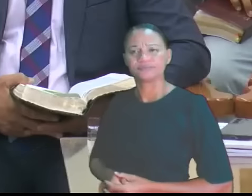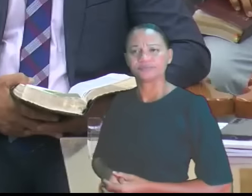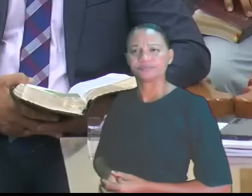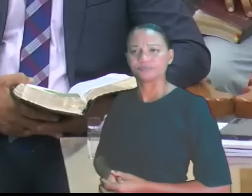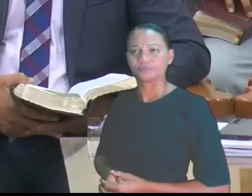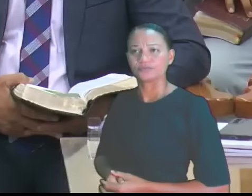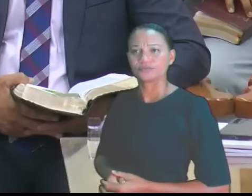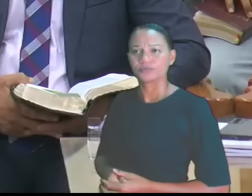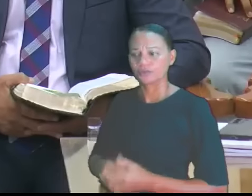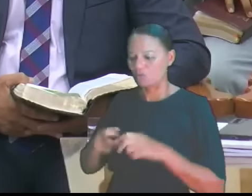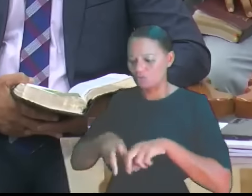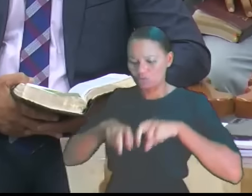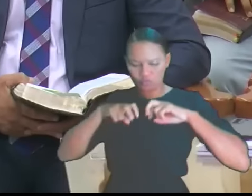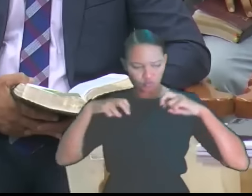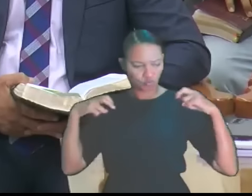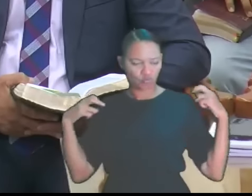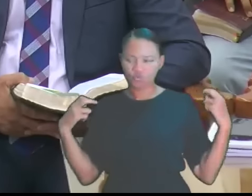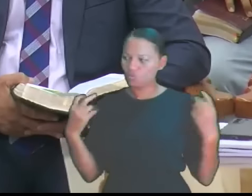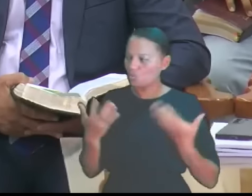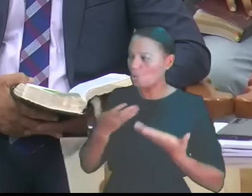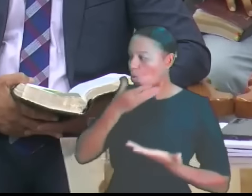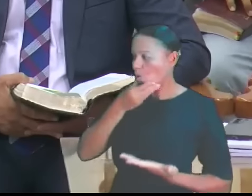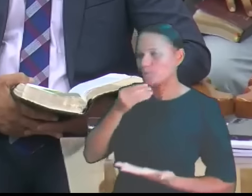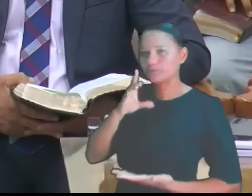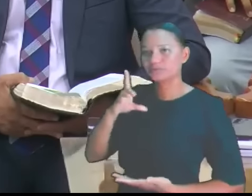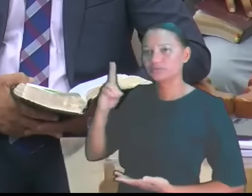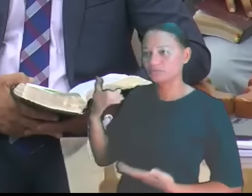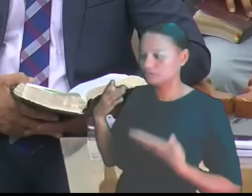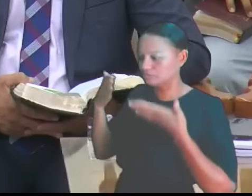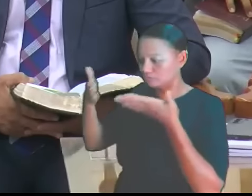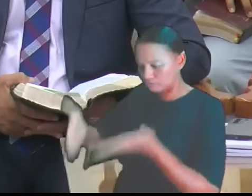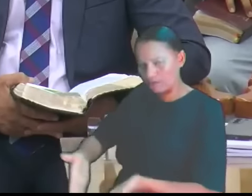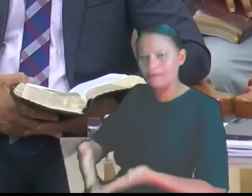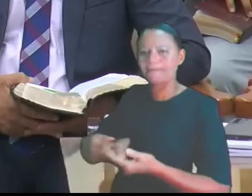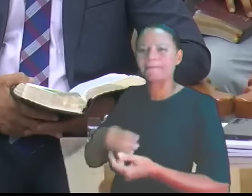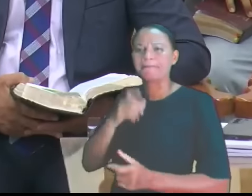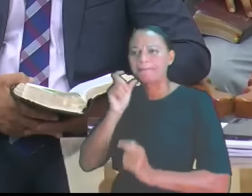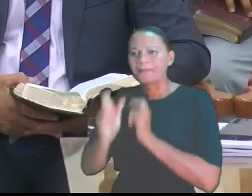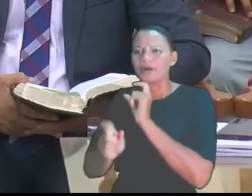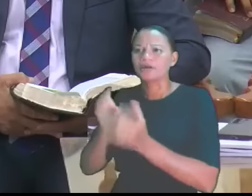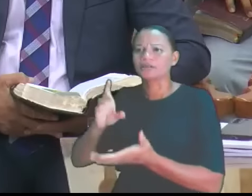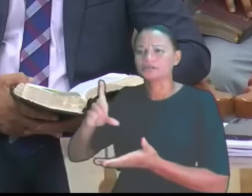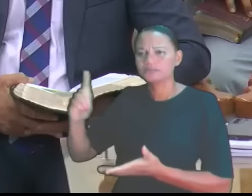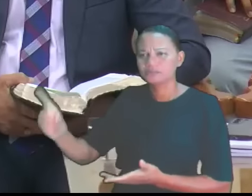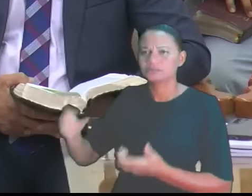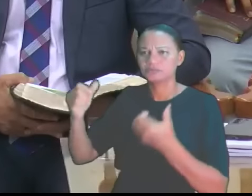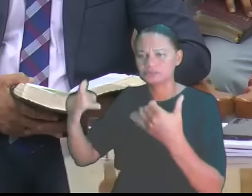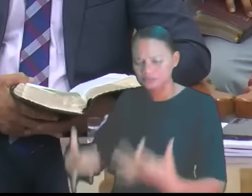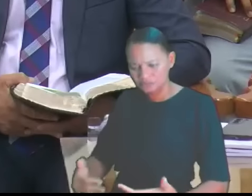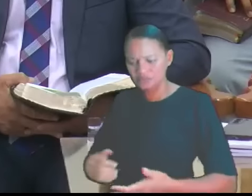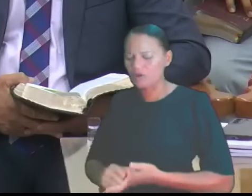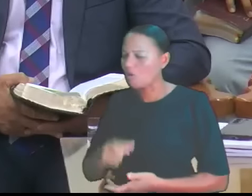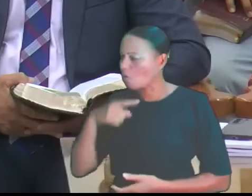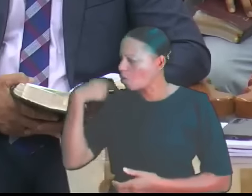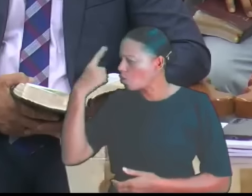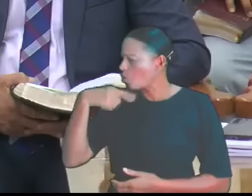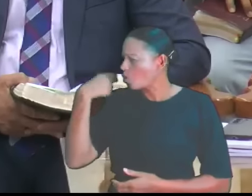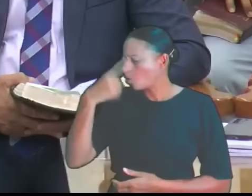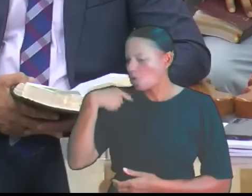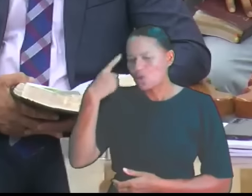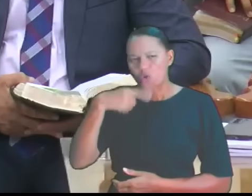Eu estou cercado de homens de Deus aqui. Aonde eles chegarem, e a palavra de Deus é profeta, é 24 horas.